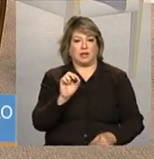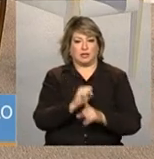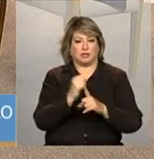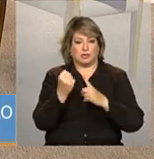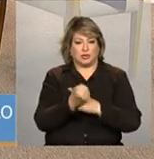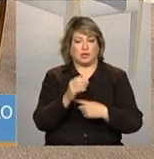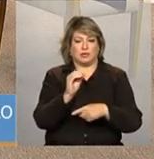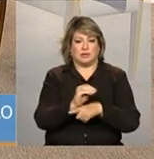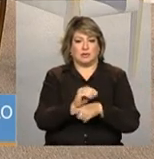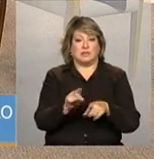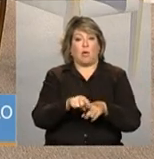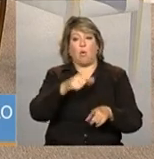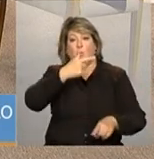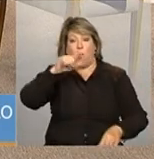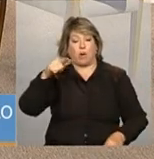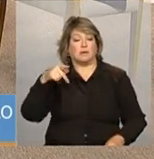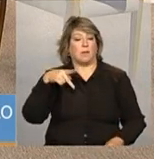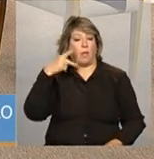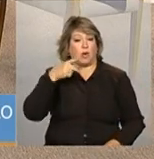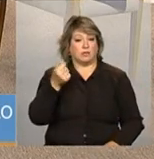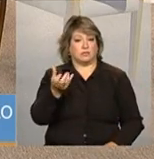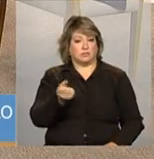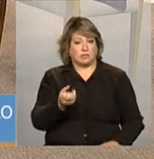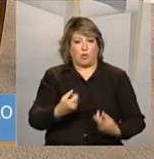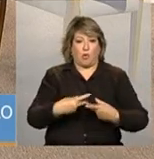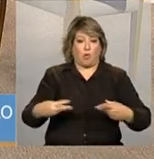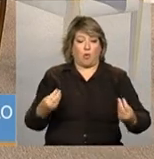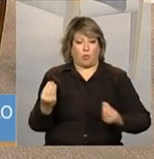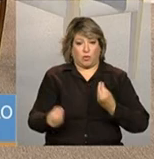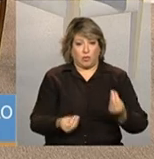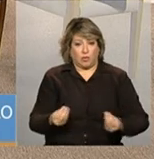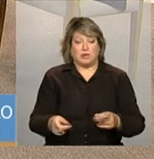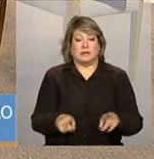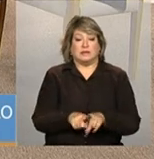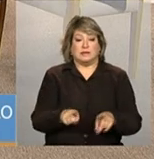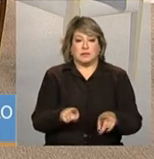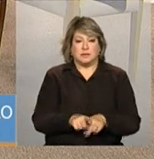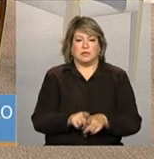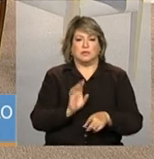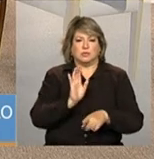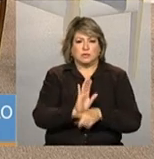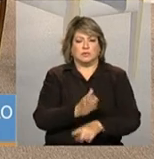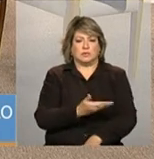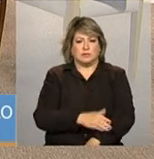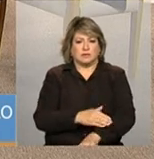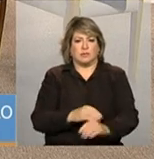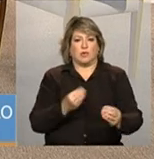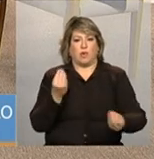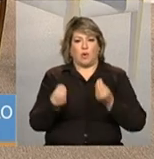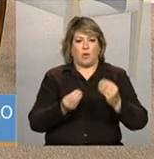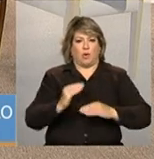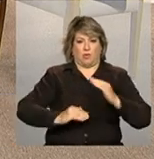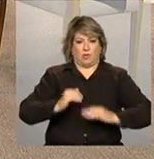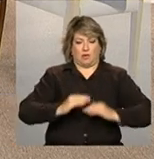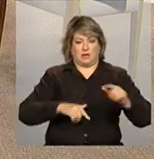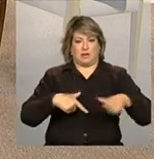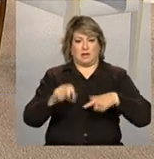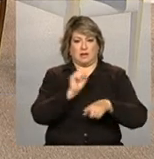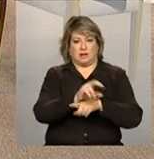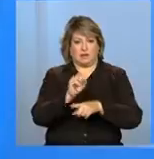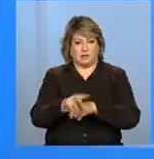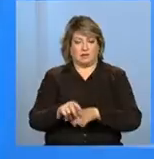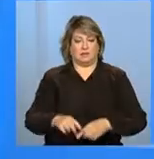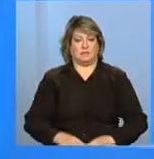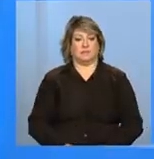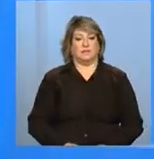outras políticas, né, e promovendo o acesso à qualificação profissional e ao trabalho. E como é que